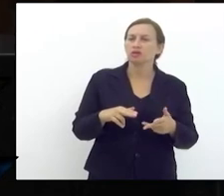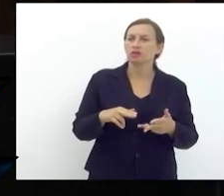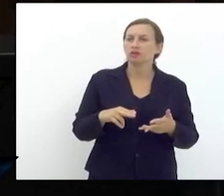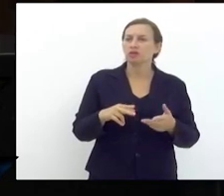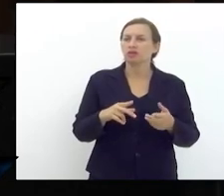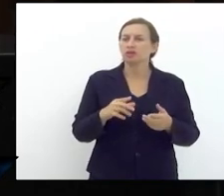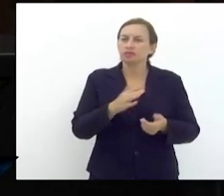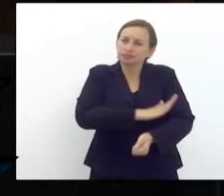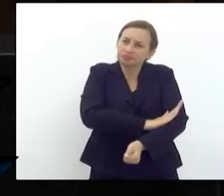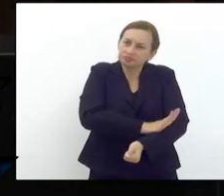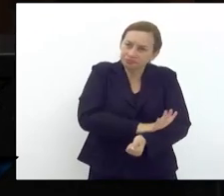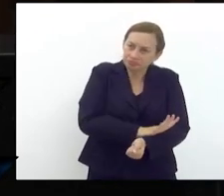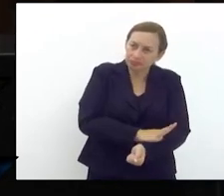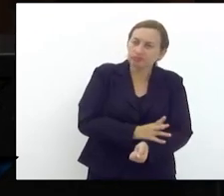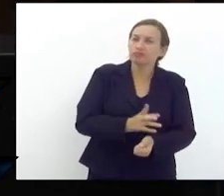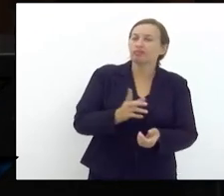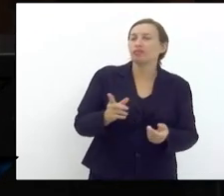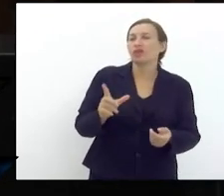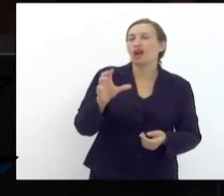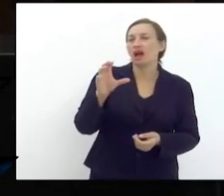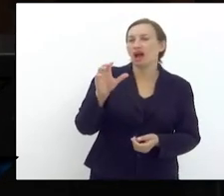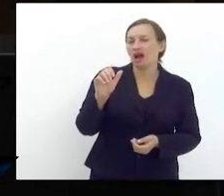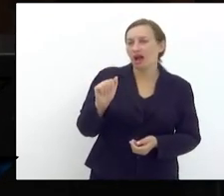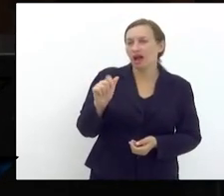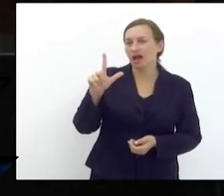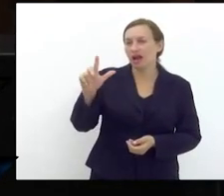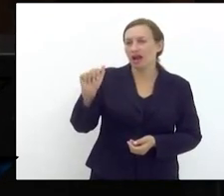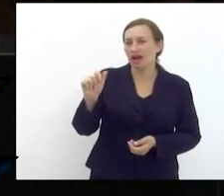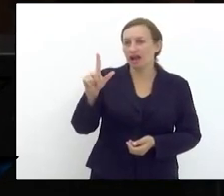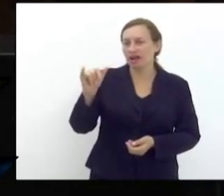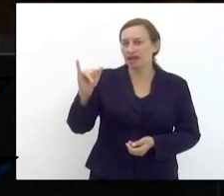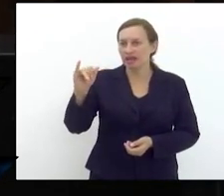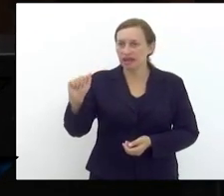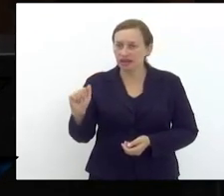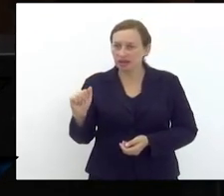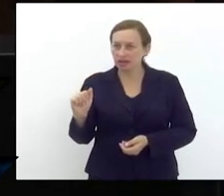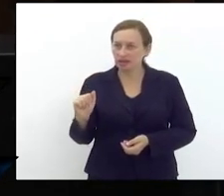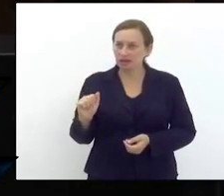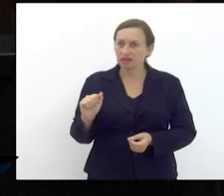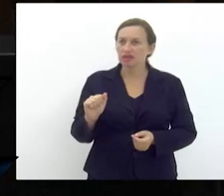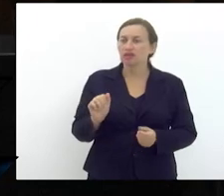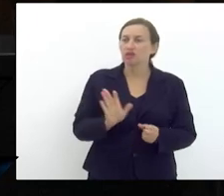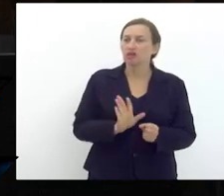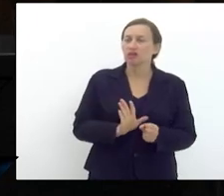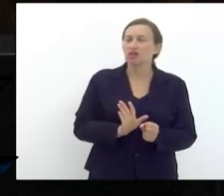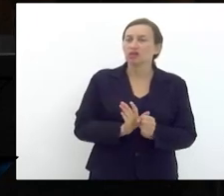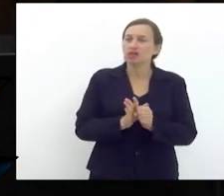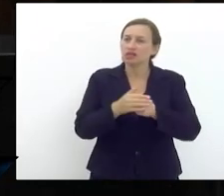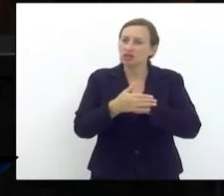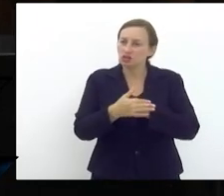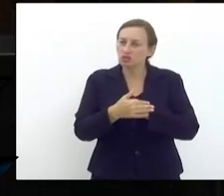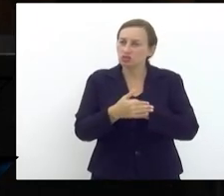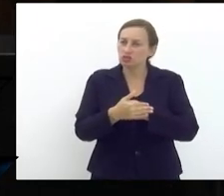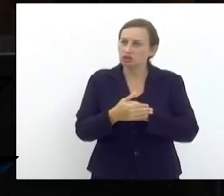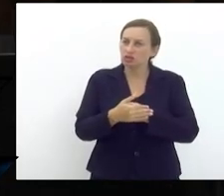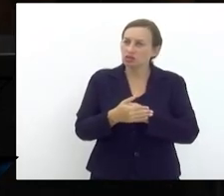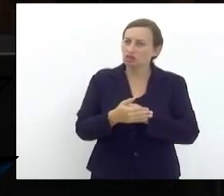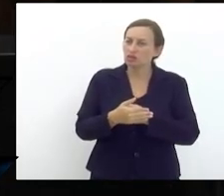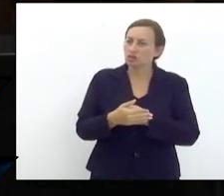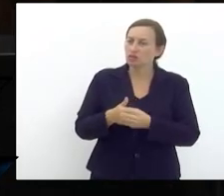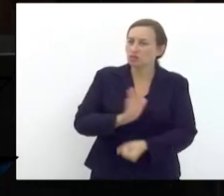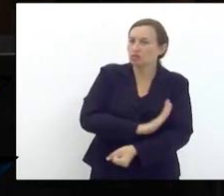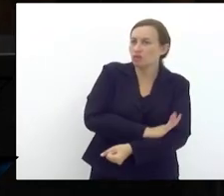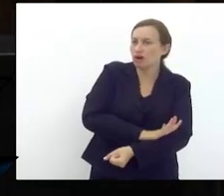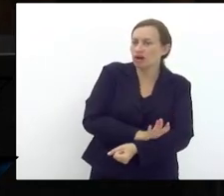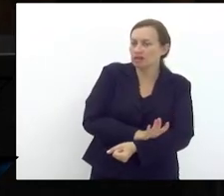assim a la liga é seguir o seu mentindo e não propôs qualquer ação que pudesse